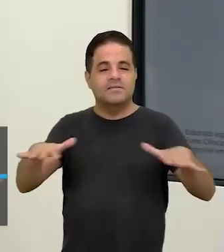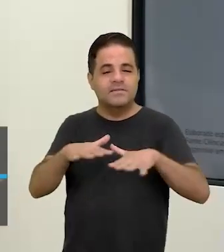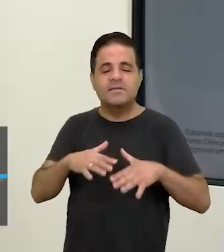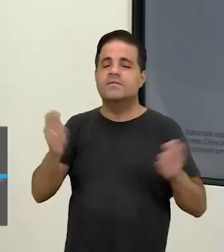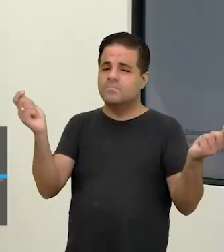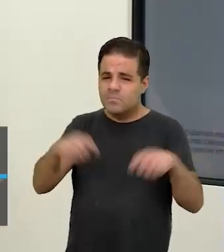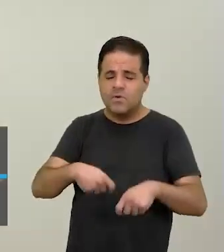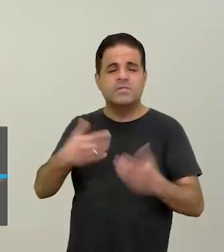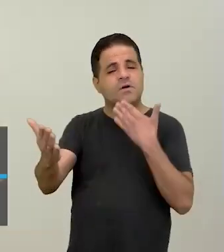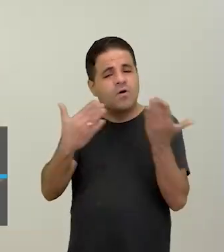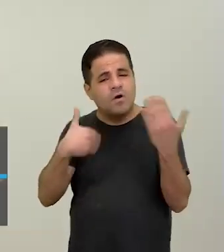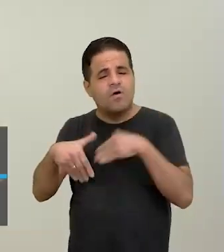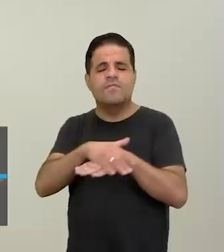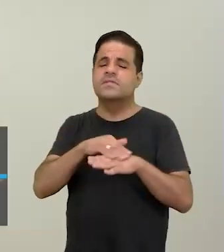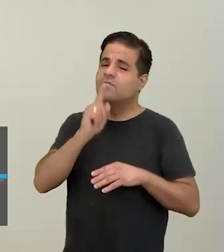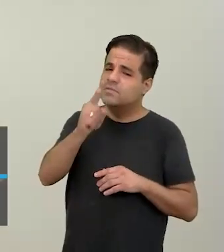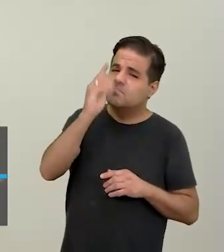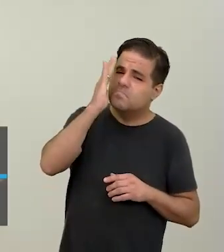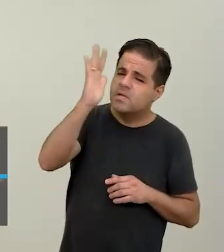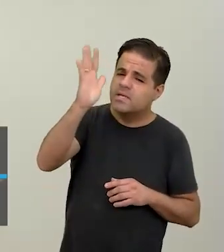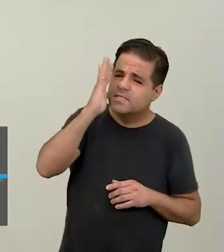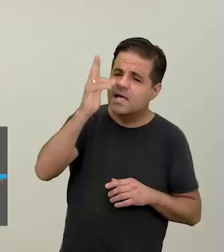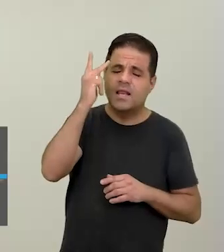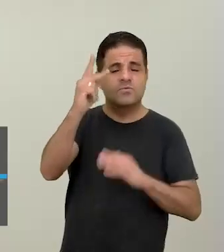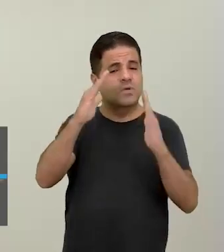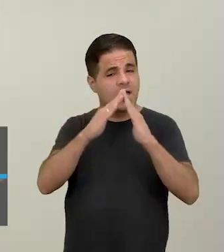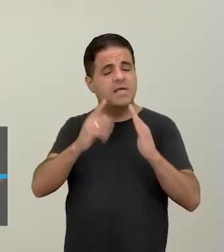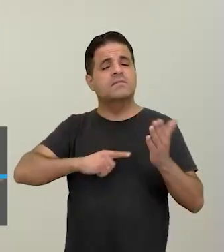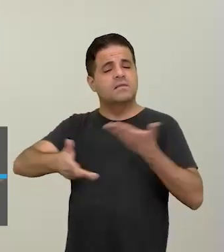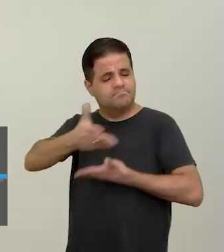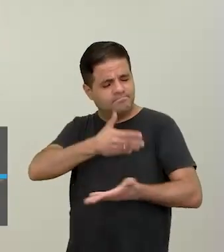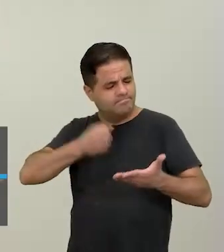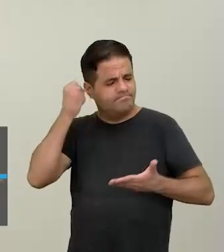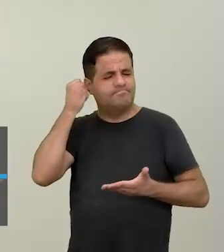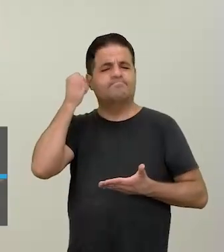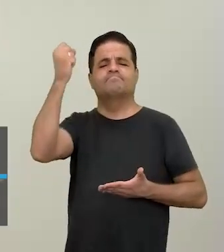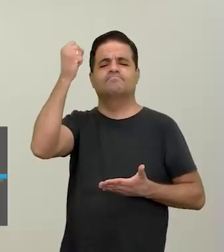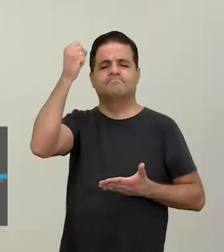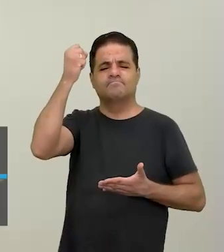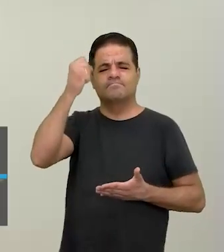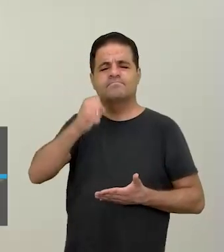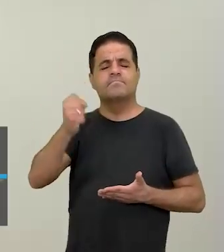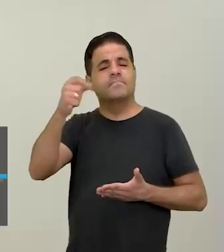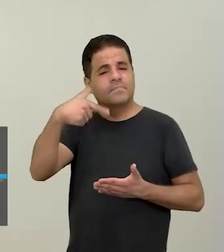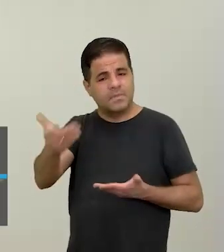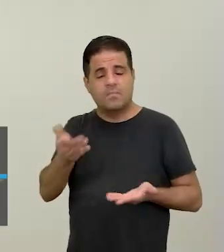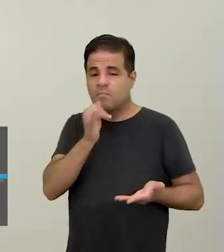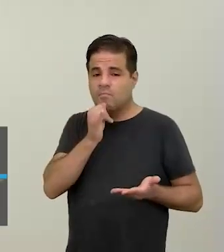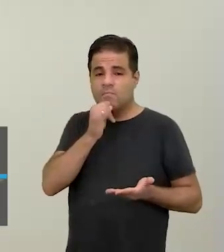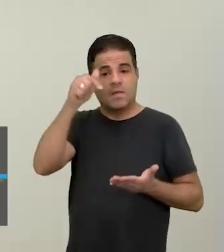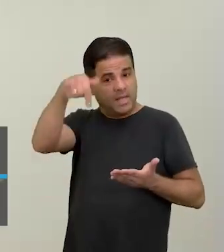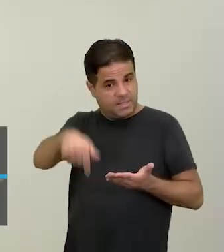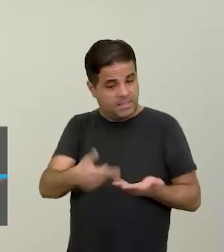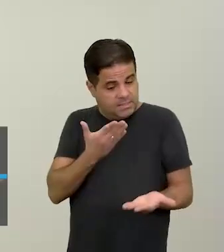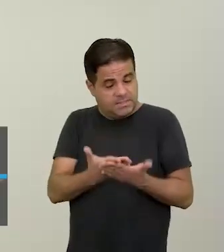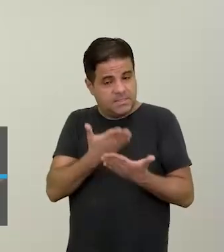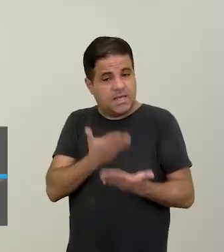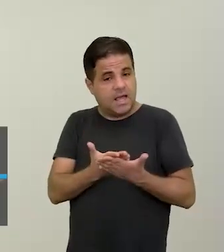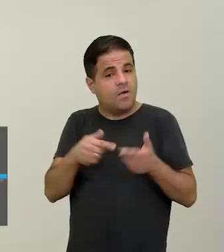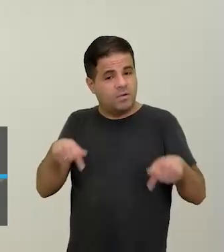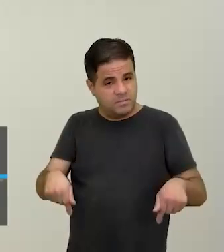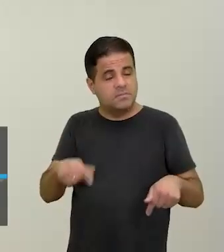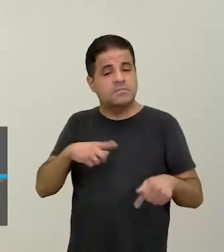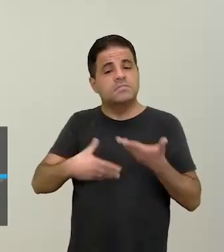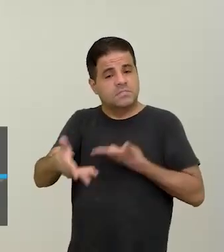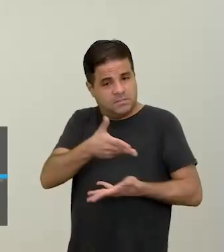estar. É só você pensar que na sua casa existe uma relação de poder, né? Aqui nessa aula, né?